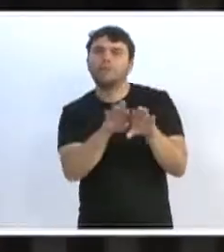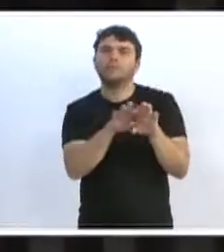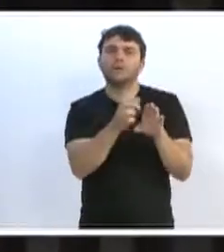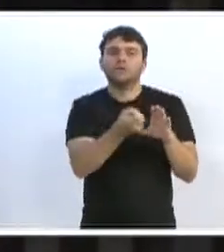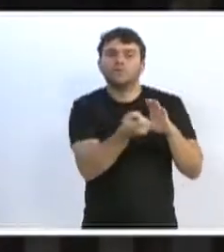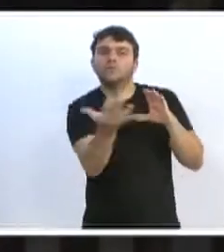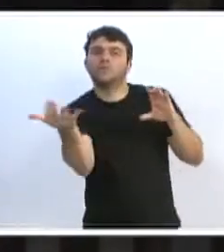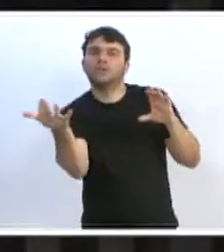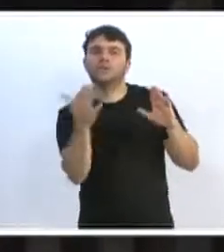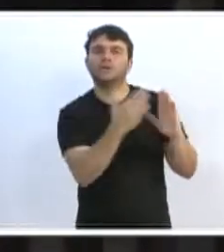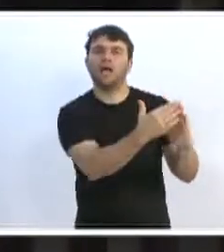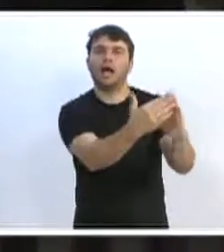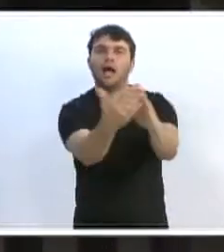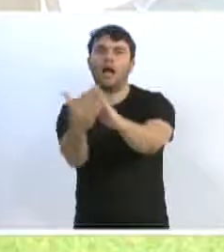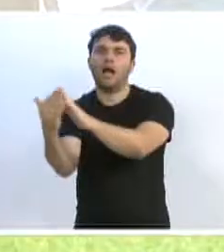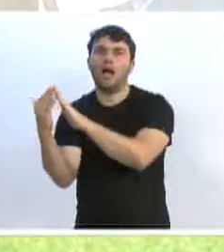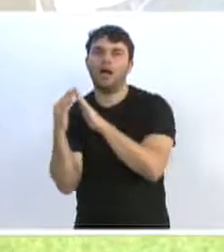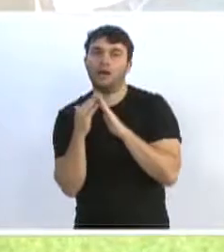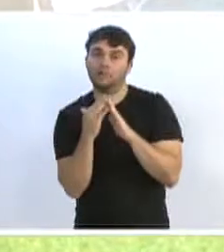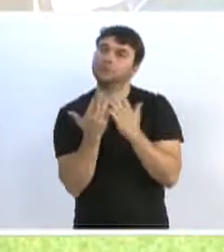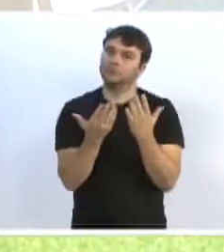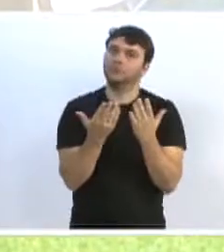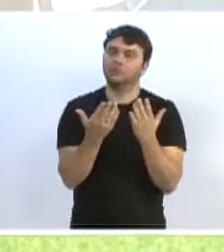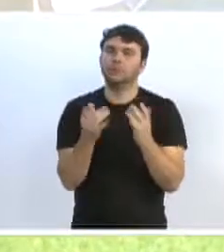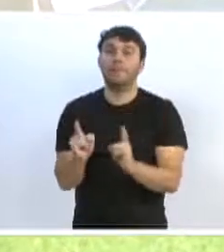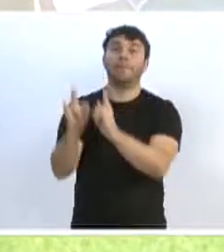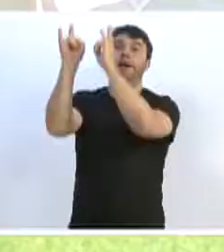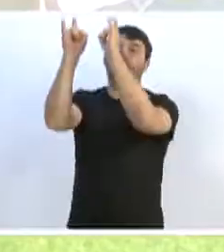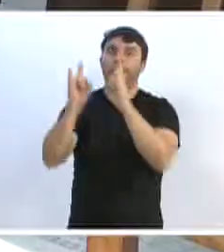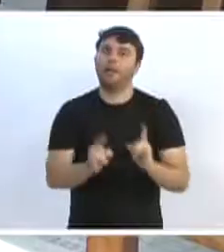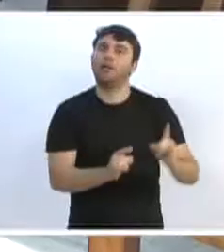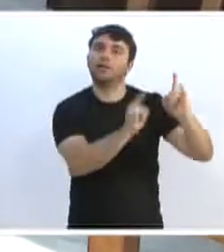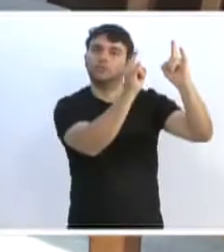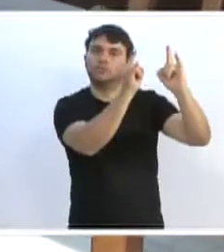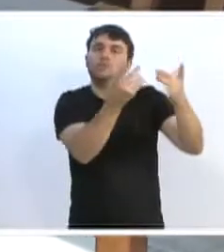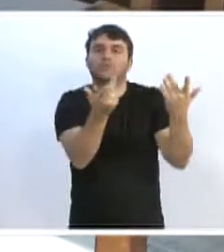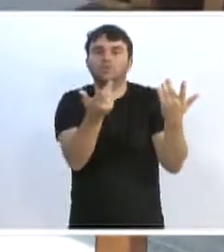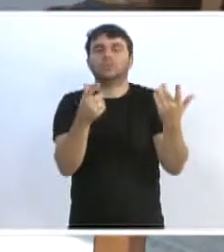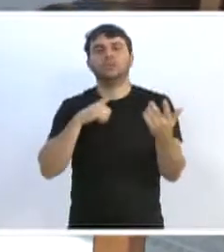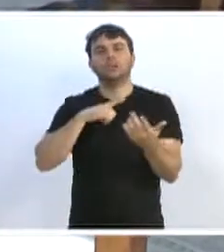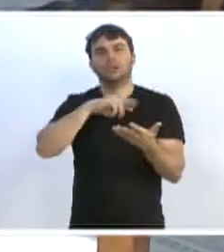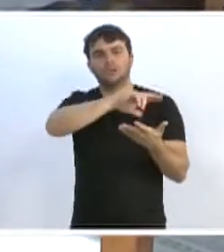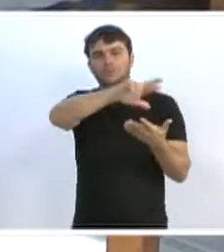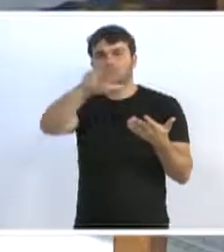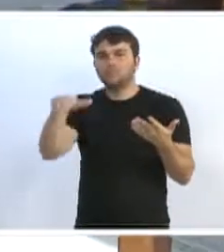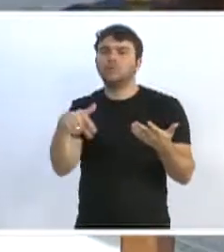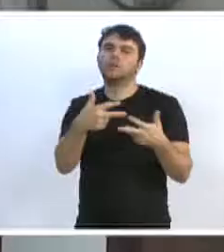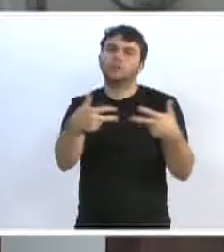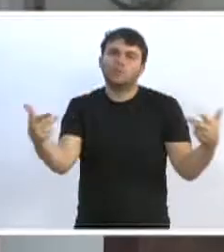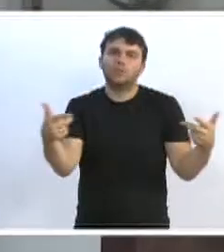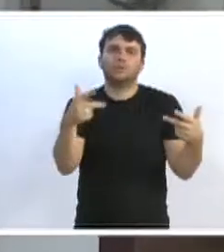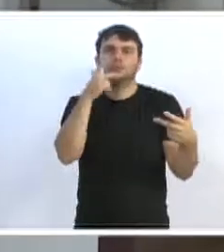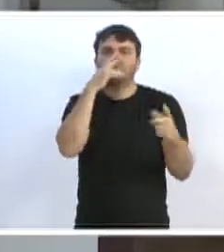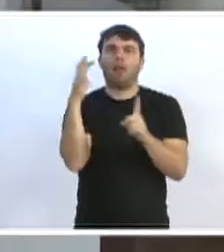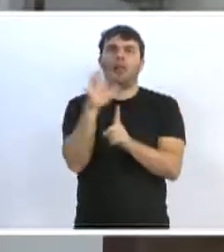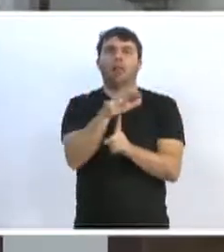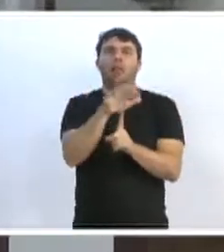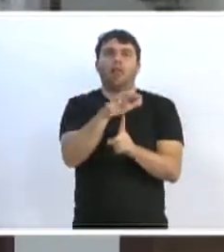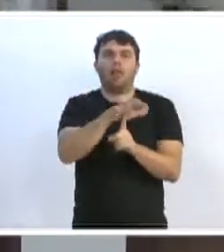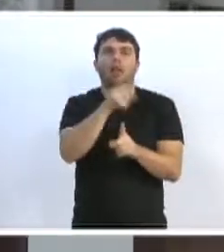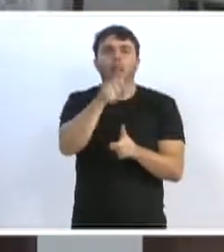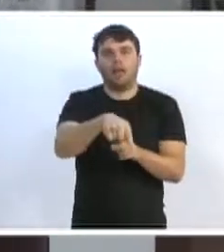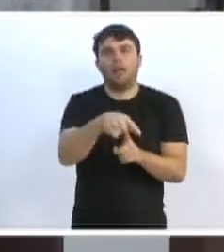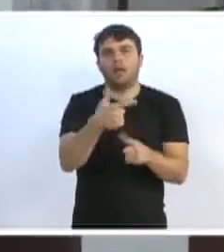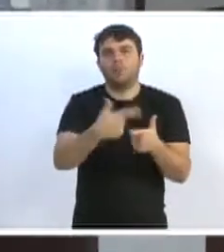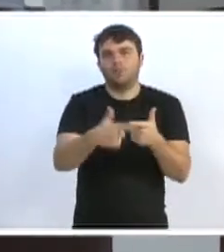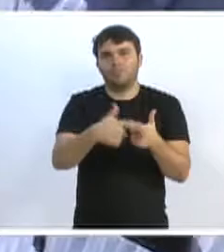moradias que estão sendo feitas lá, prédios. Isso está acumulando aí um grande problema